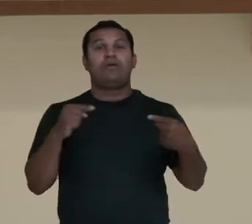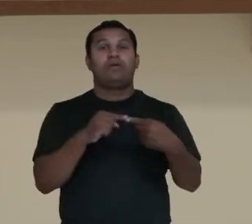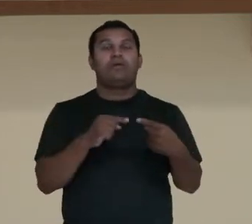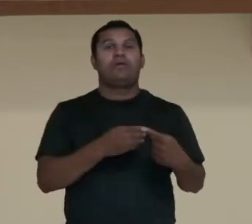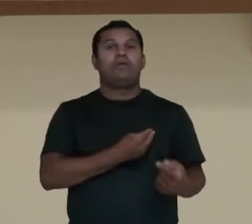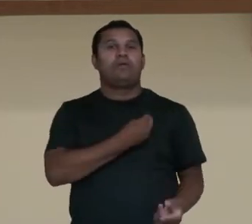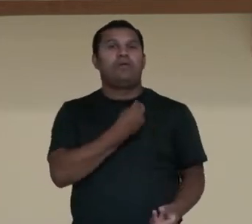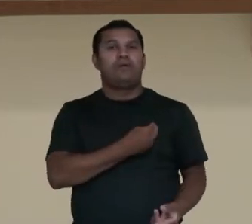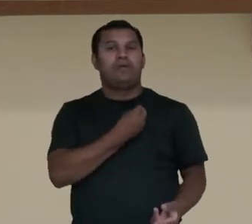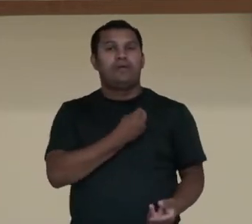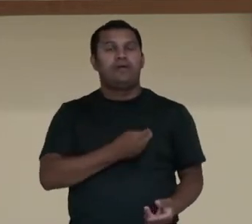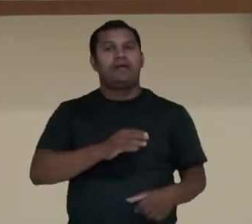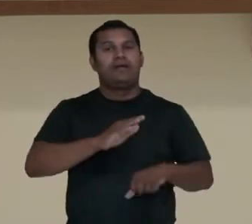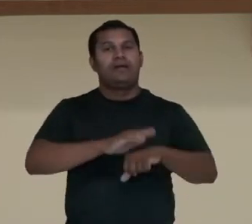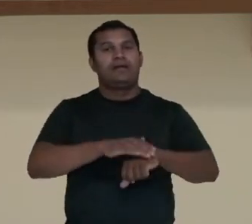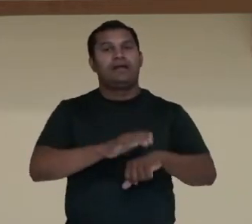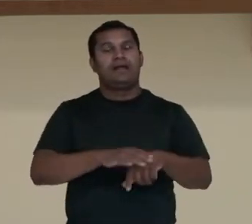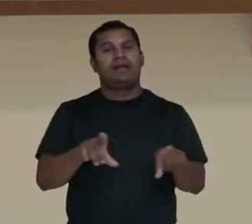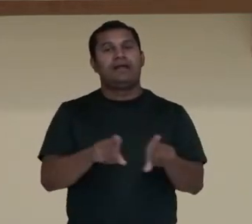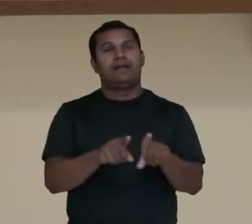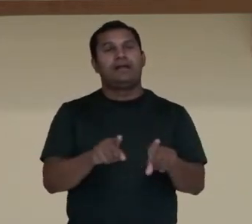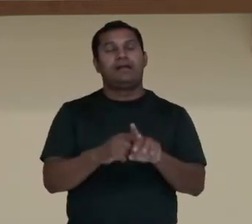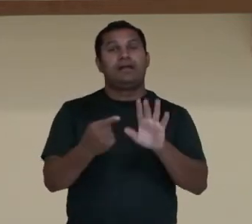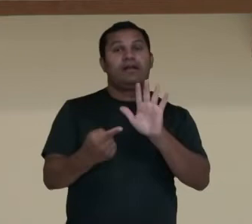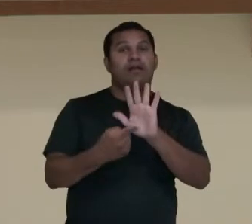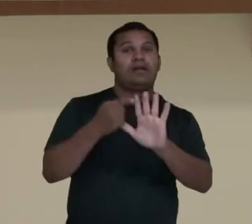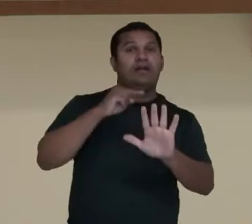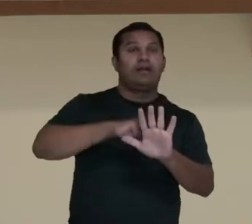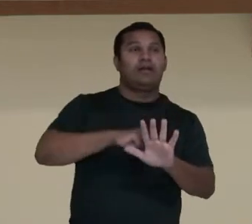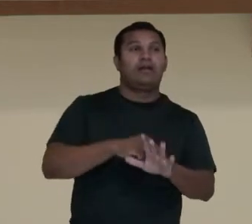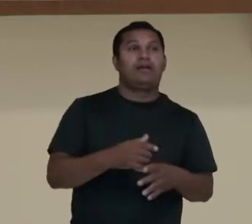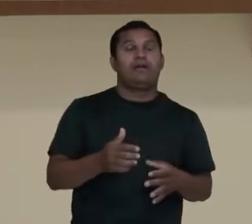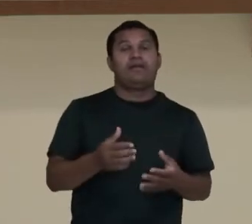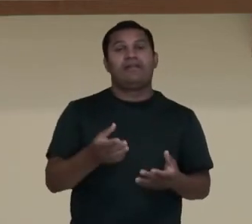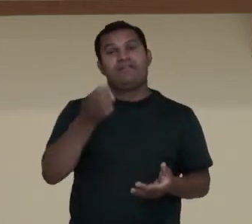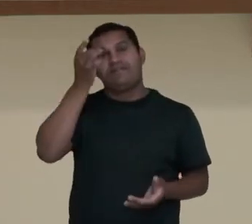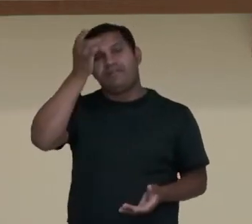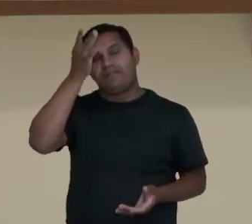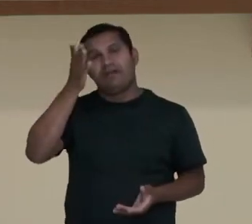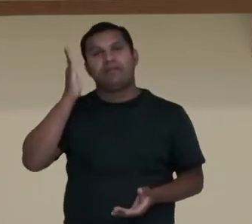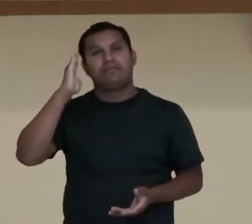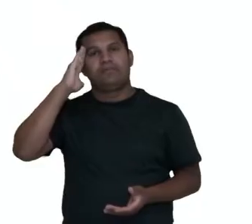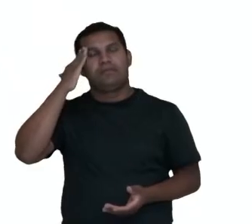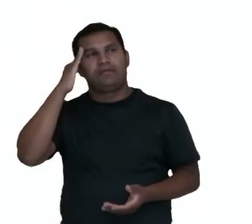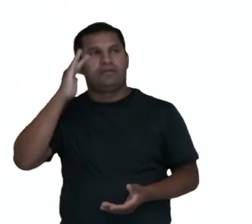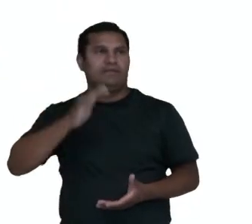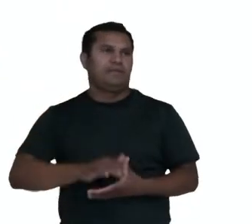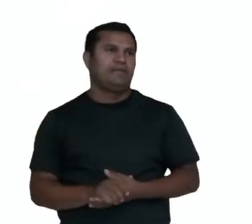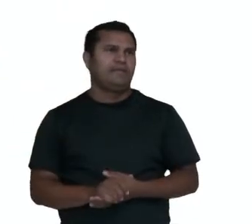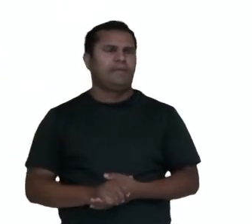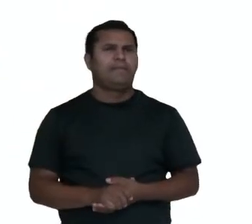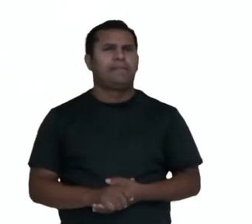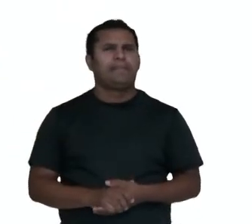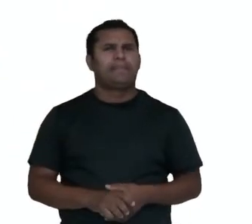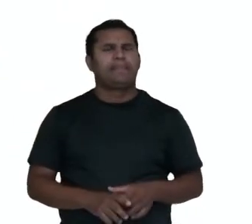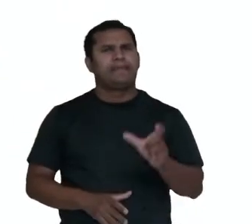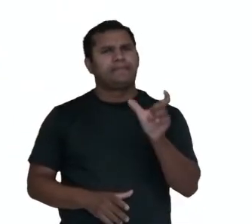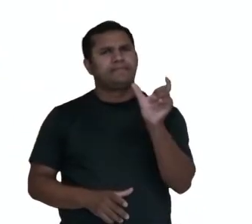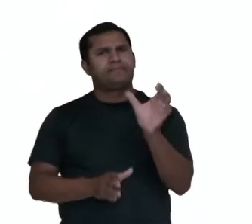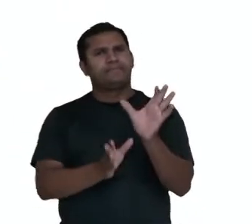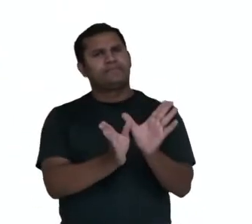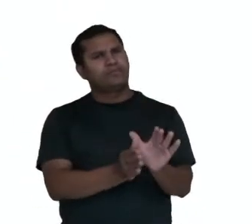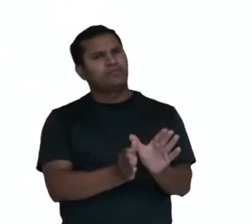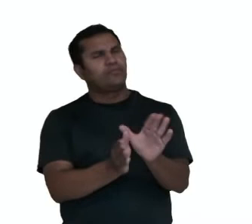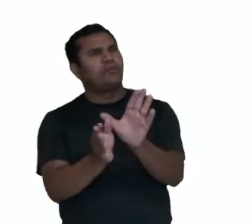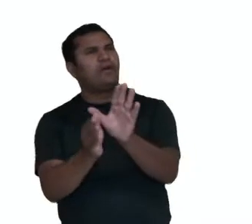essa subjetividade que a poesia nos traz. Os pássaros sobre os quais fala o